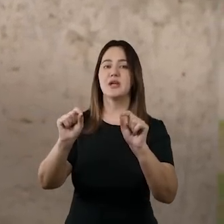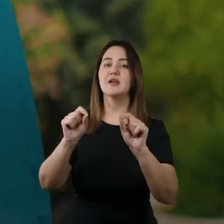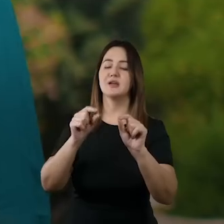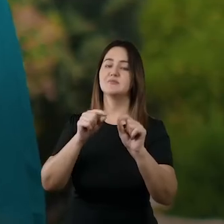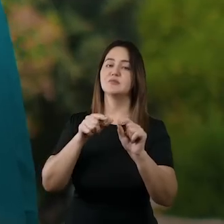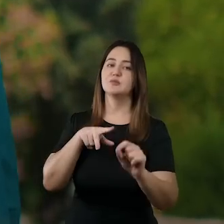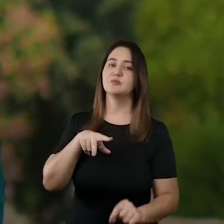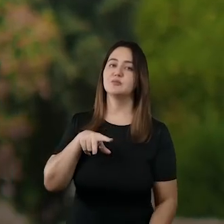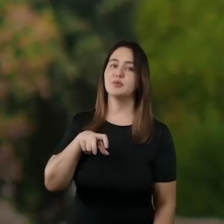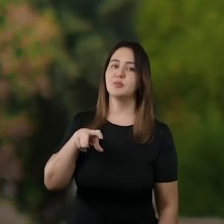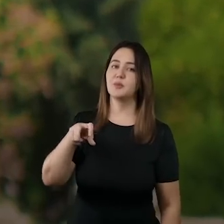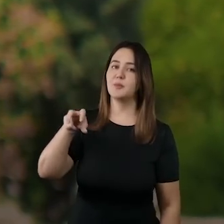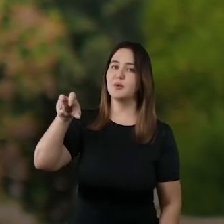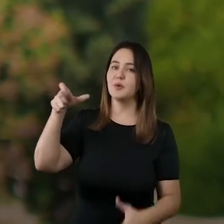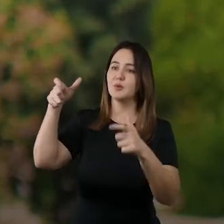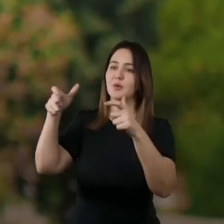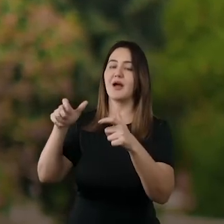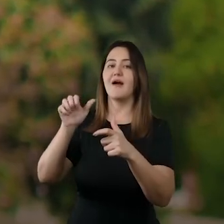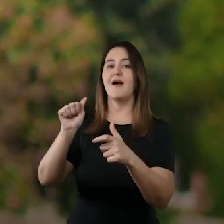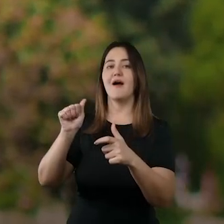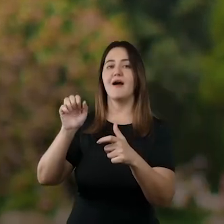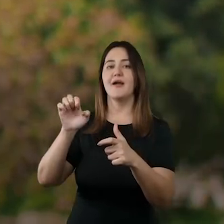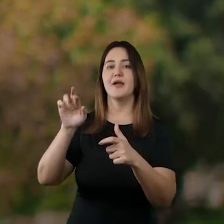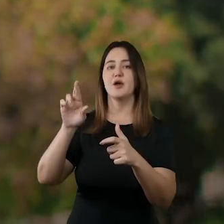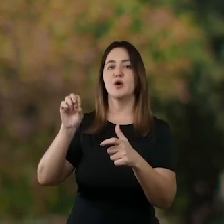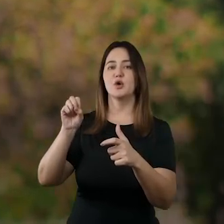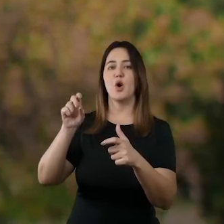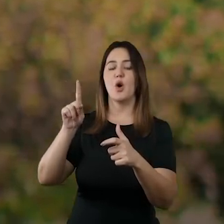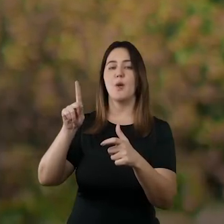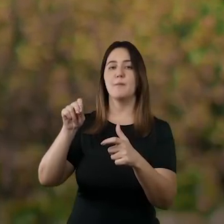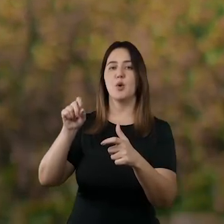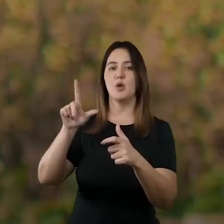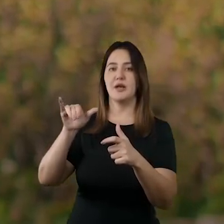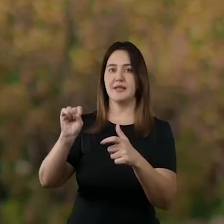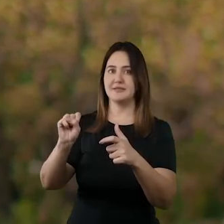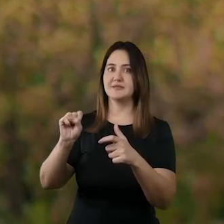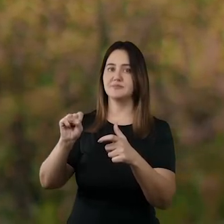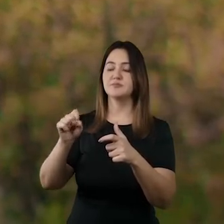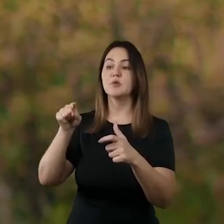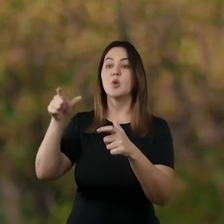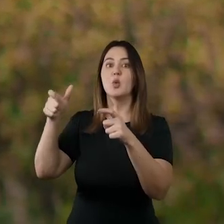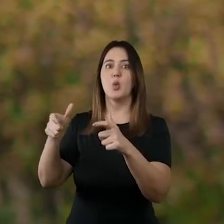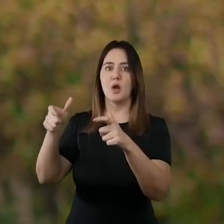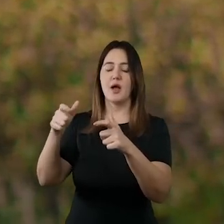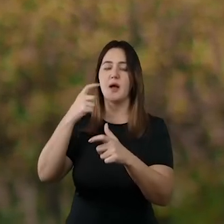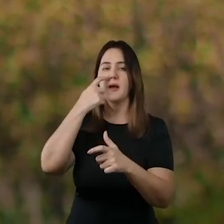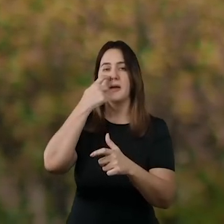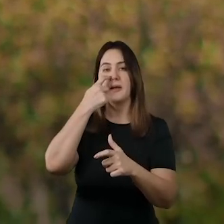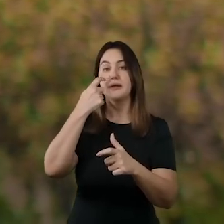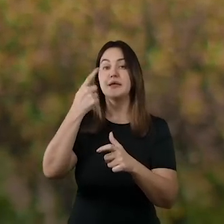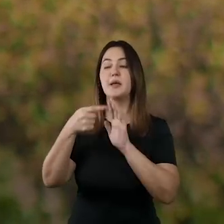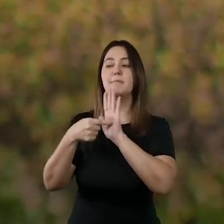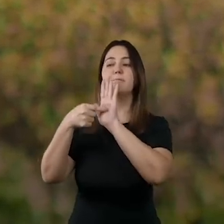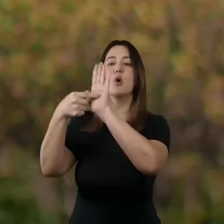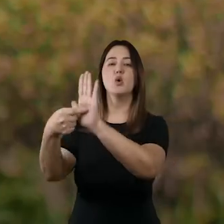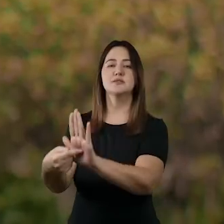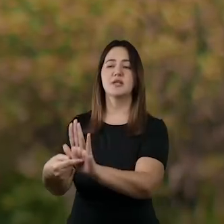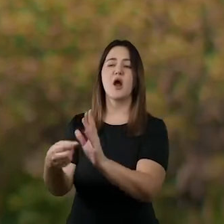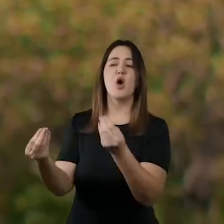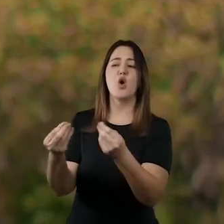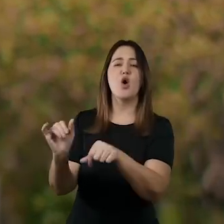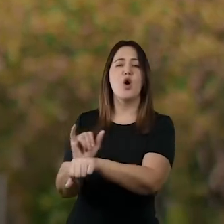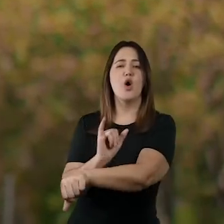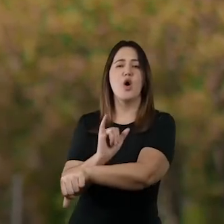Areópago, para o mesmo lugar onde Paulo seria levado, a fim de apresentar essa estranha doutrina que